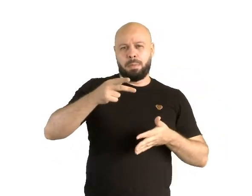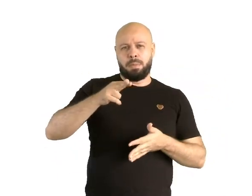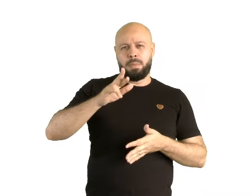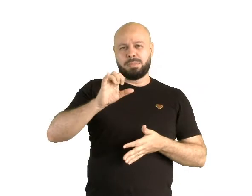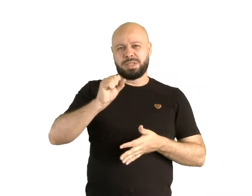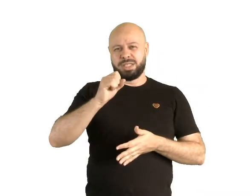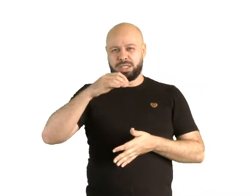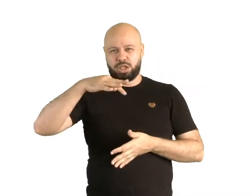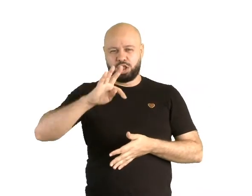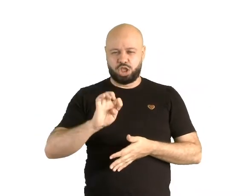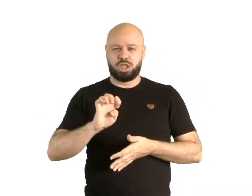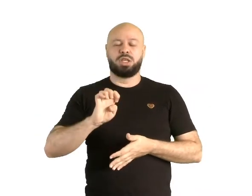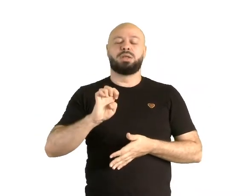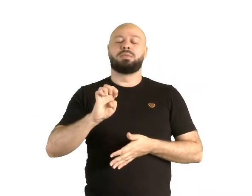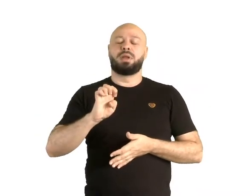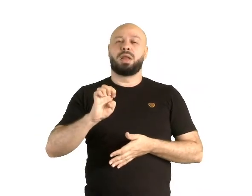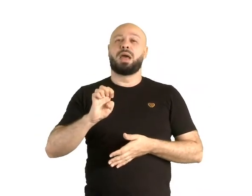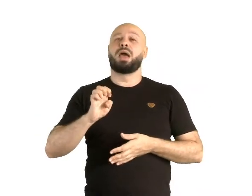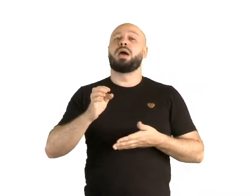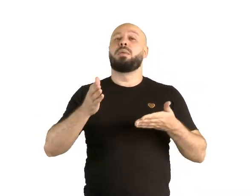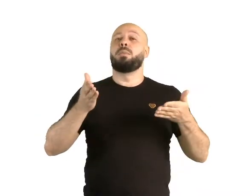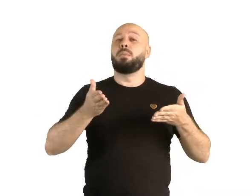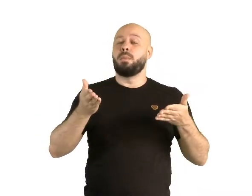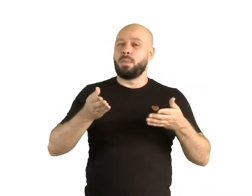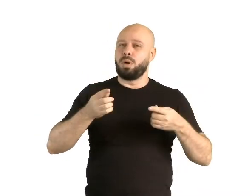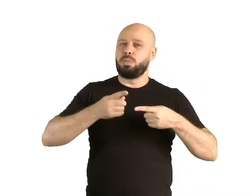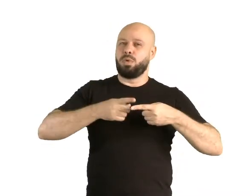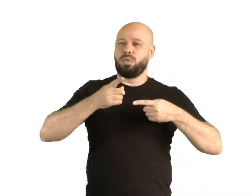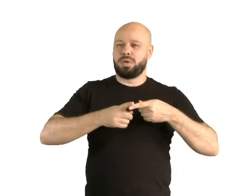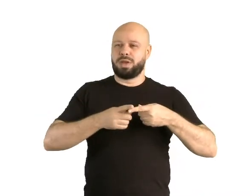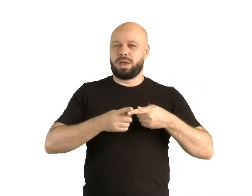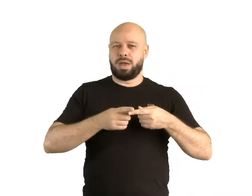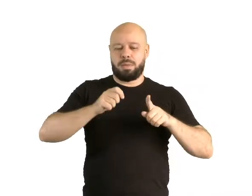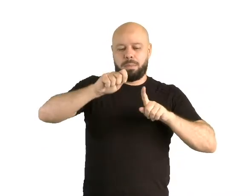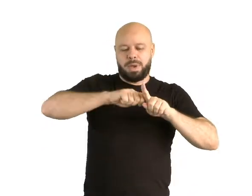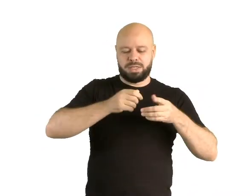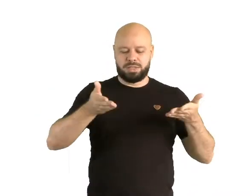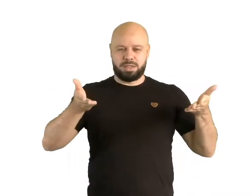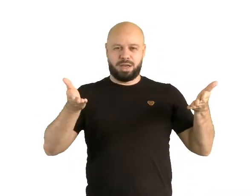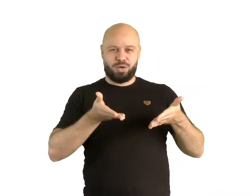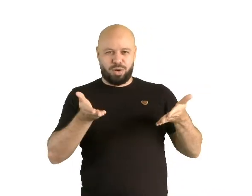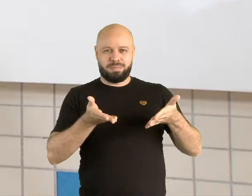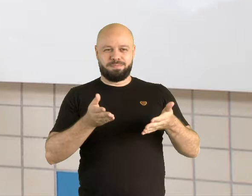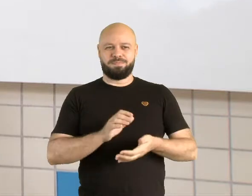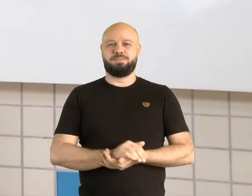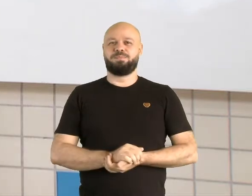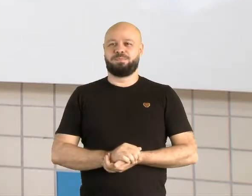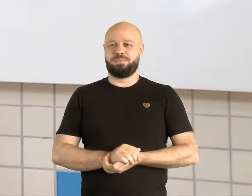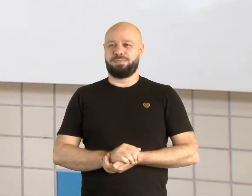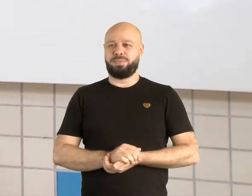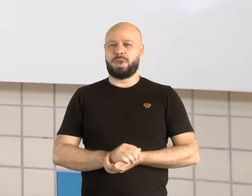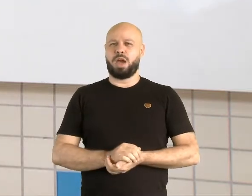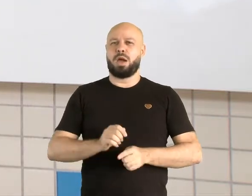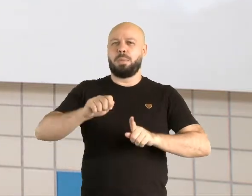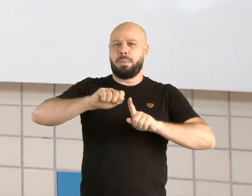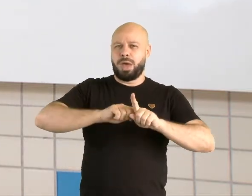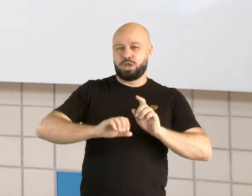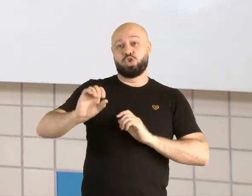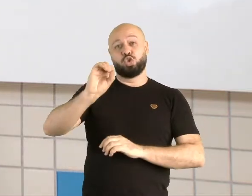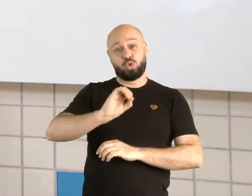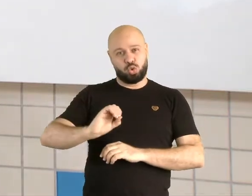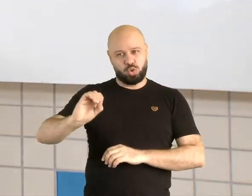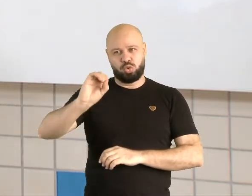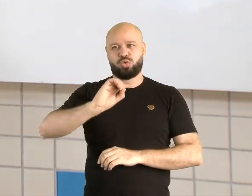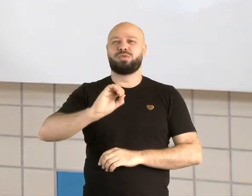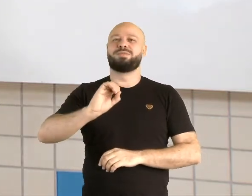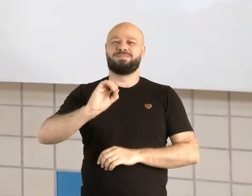o nesse, porque a gente está falando desse mês, né? Nesse mês de